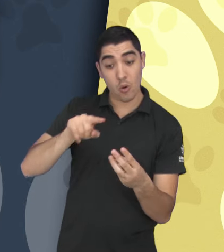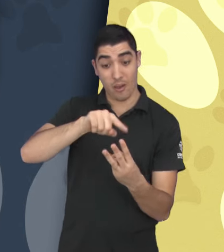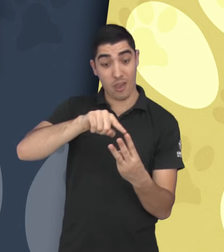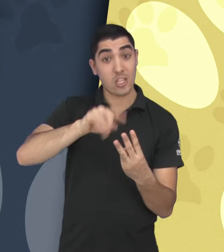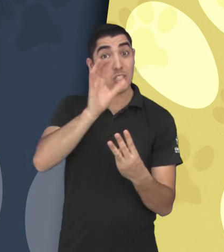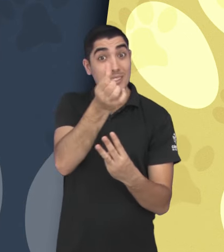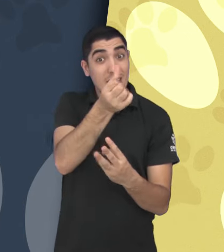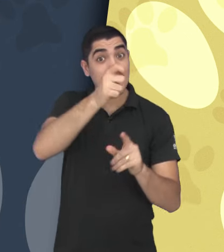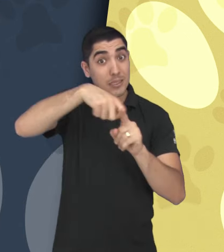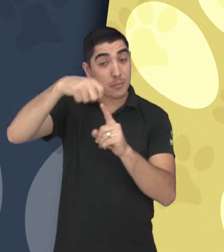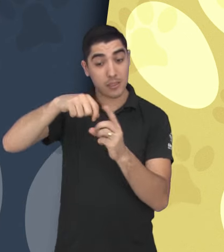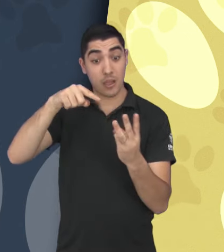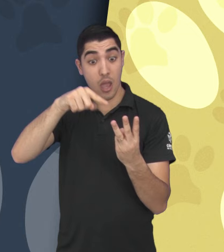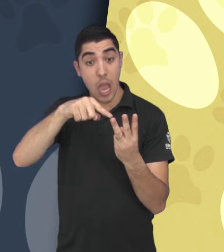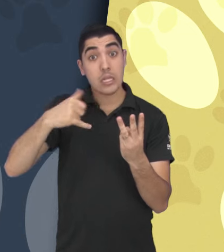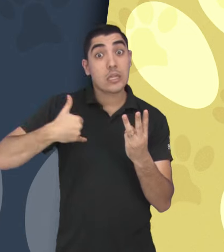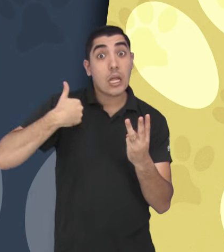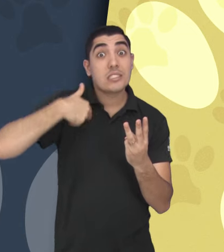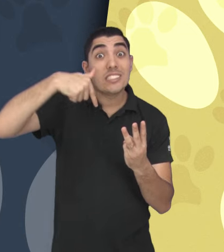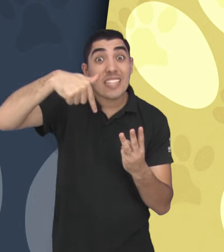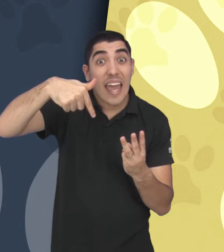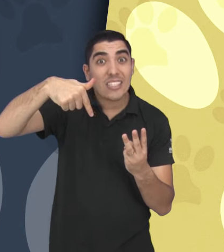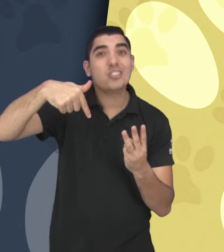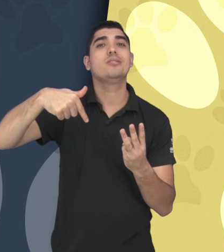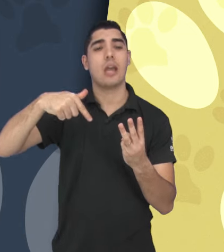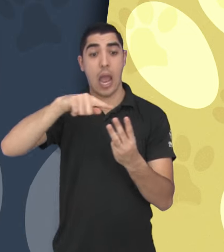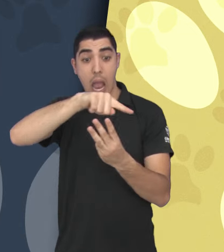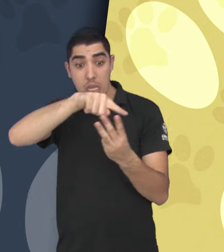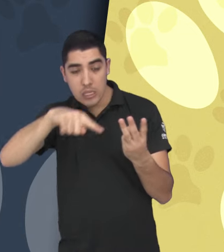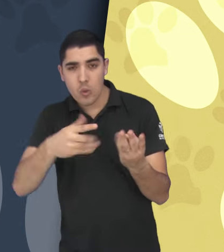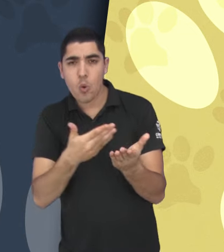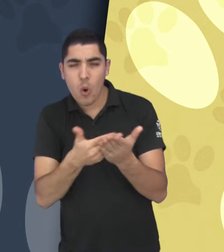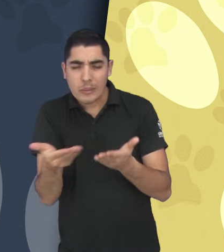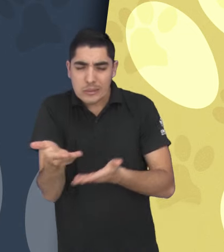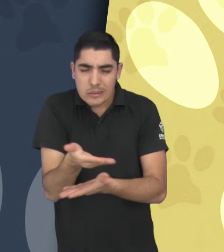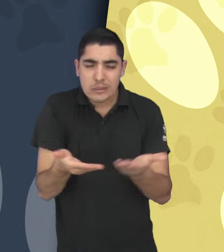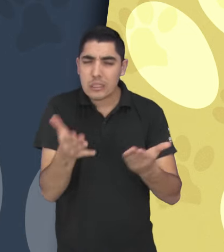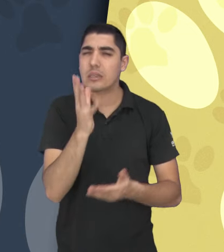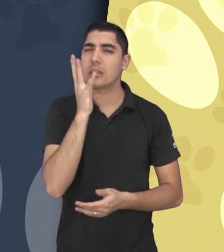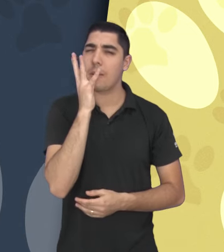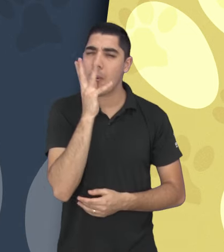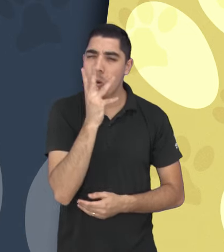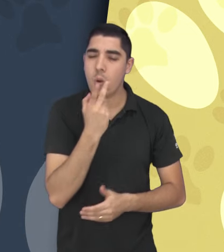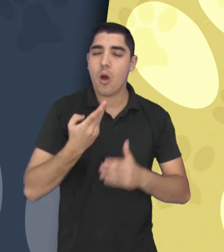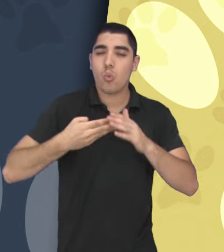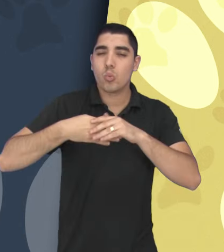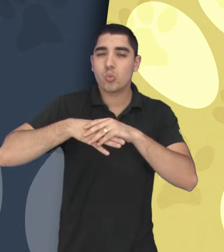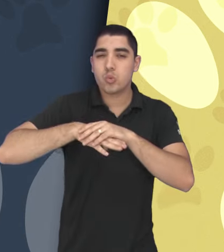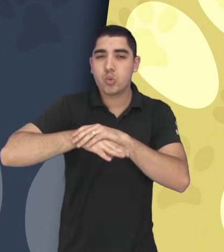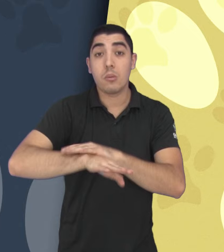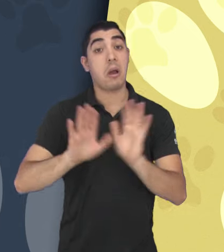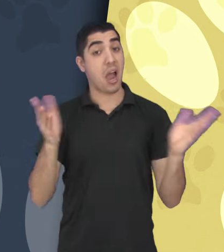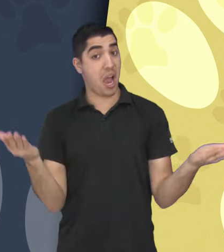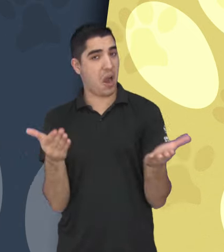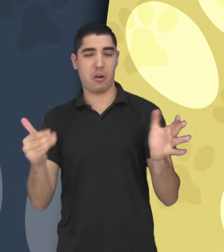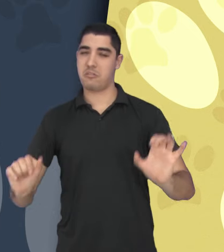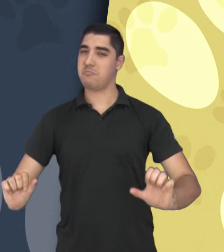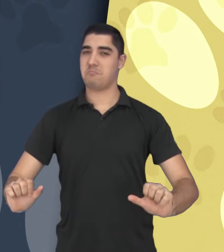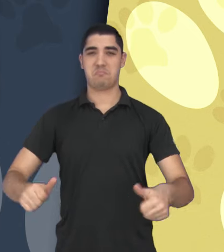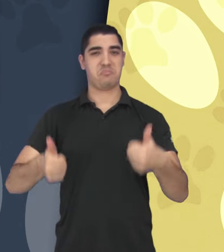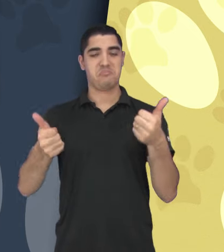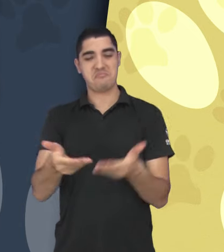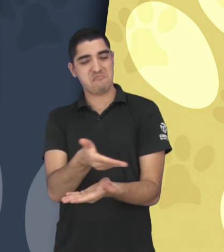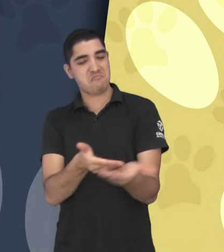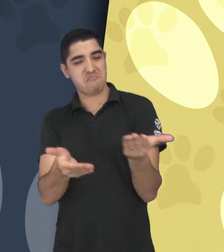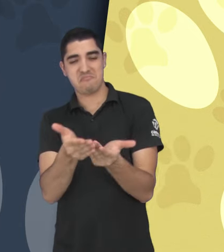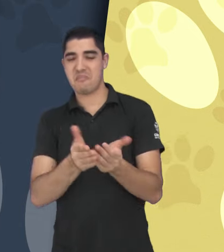adotado adulto, viu? Com 7 anos. A adaptação entre os três demorou um pouquinho para acontecer, mas hoje eles se dão super